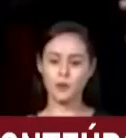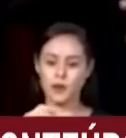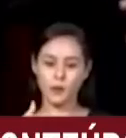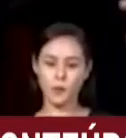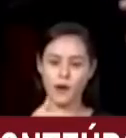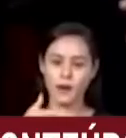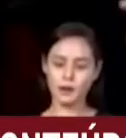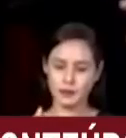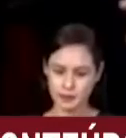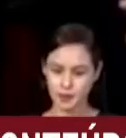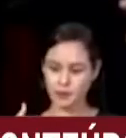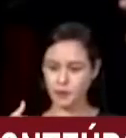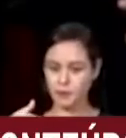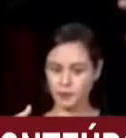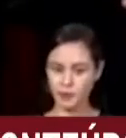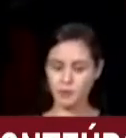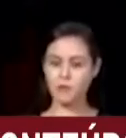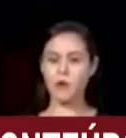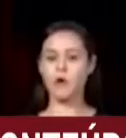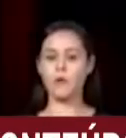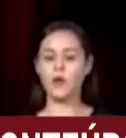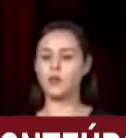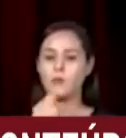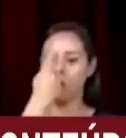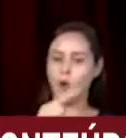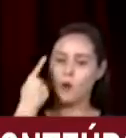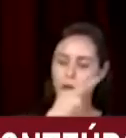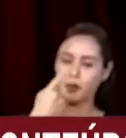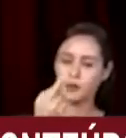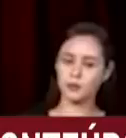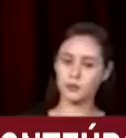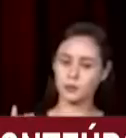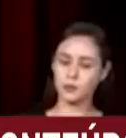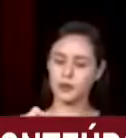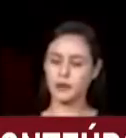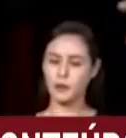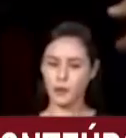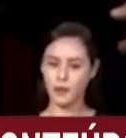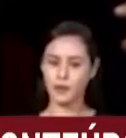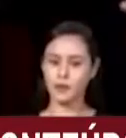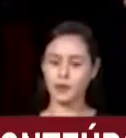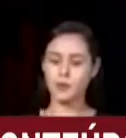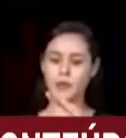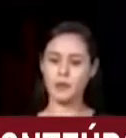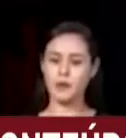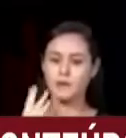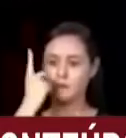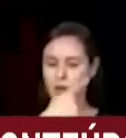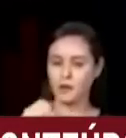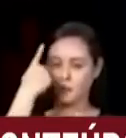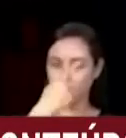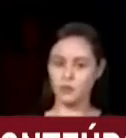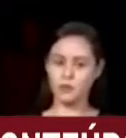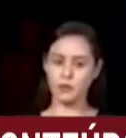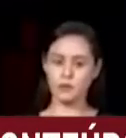implicada em número de horas proporcional à gravidade da infração, observado o limite máximo de 24 horas.